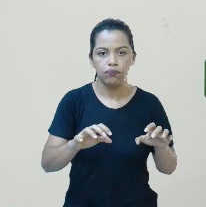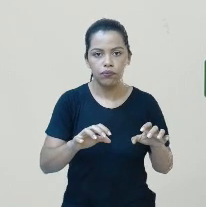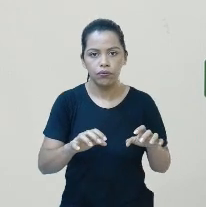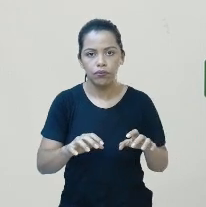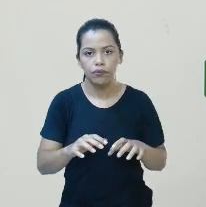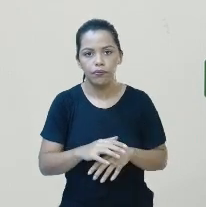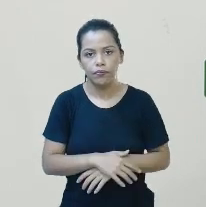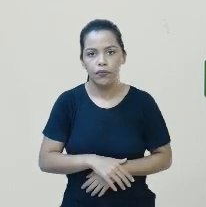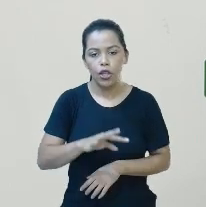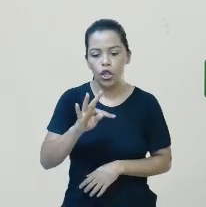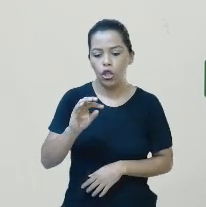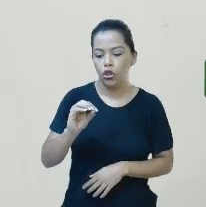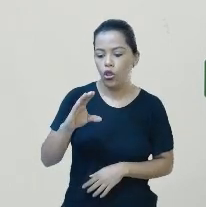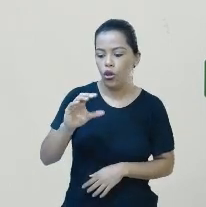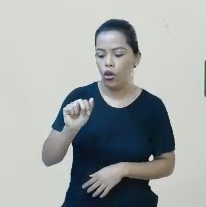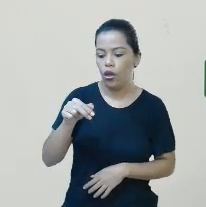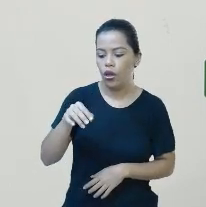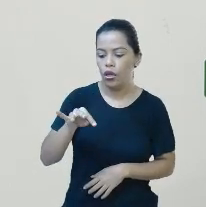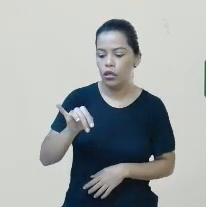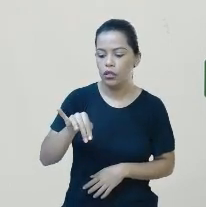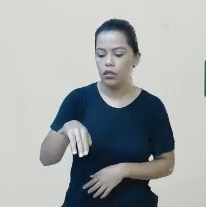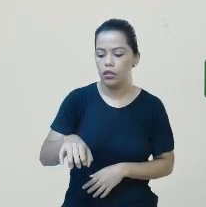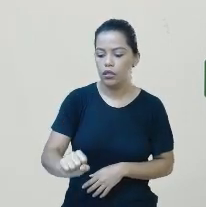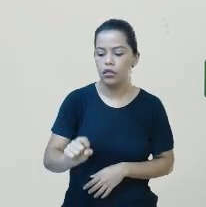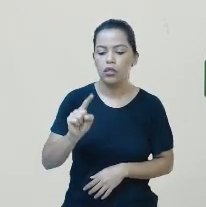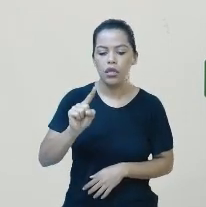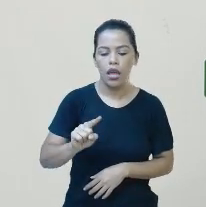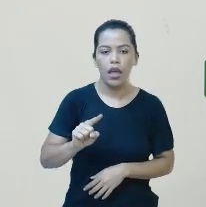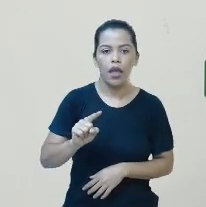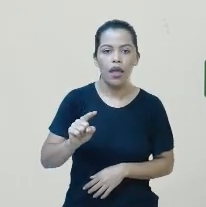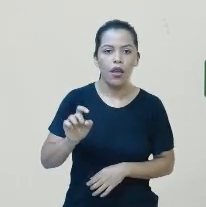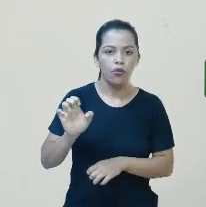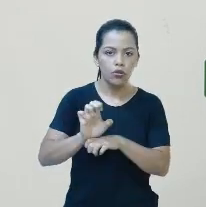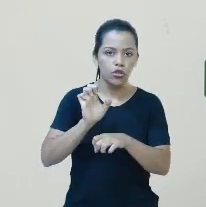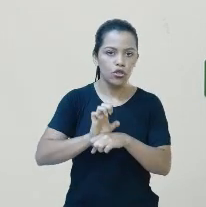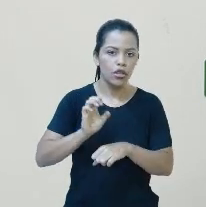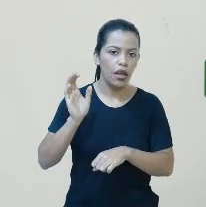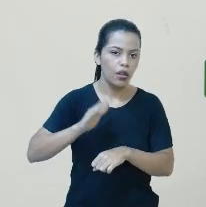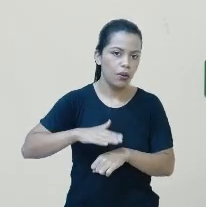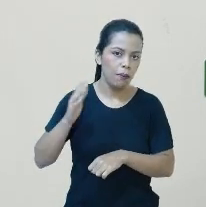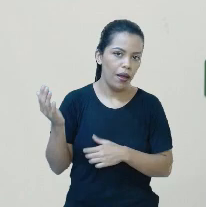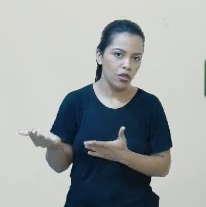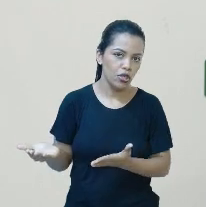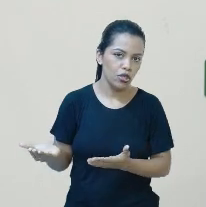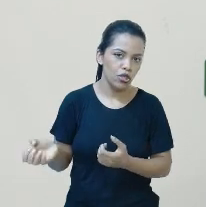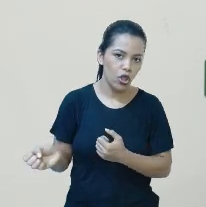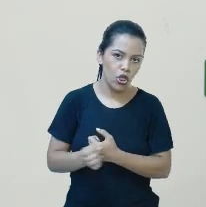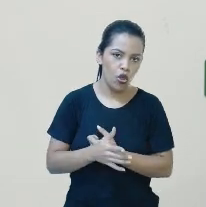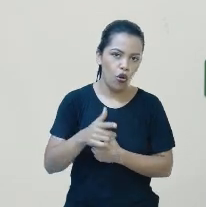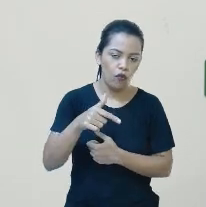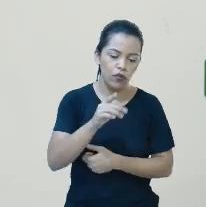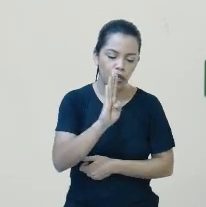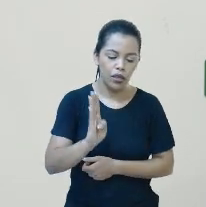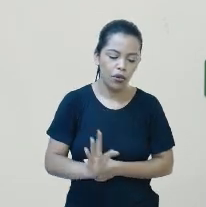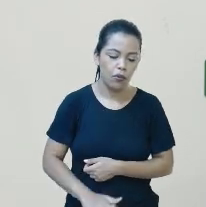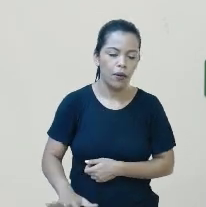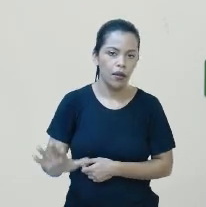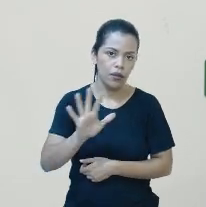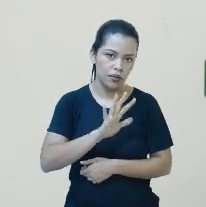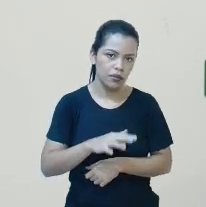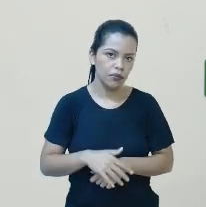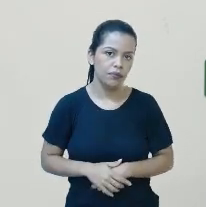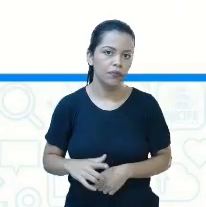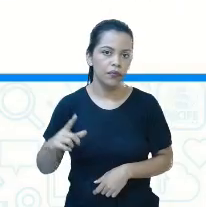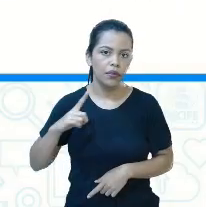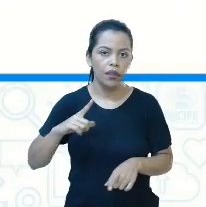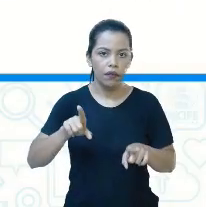estado mais jovem, se é assim que podemos dizer, do nosso país, tá certo? E onde houve aquela divisão que eu falei para vocês, do